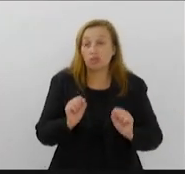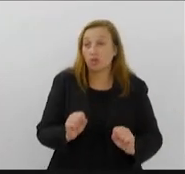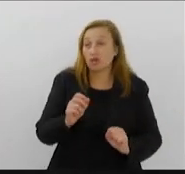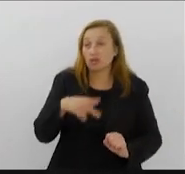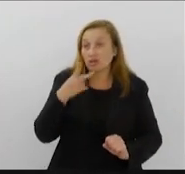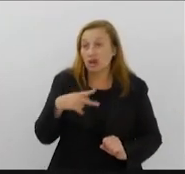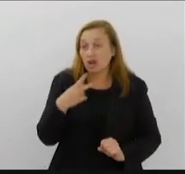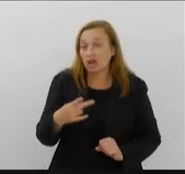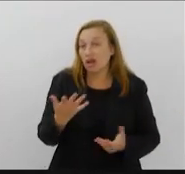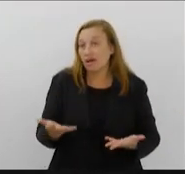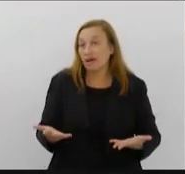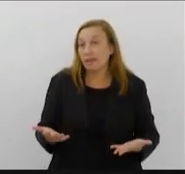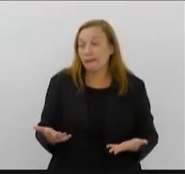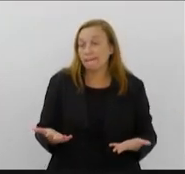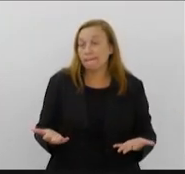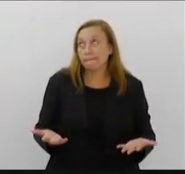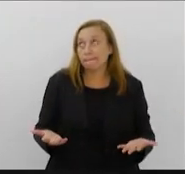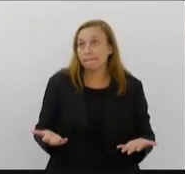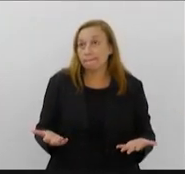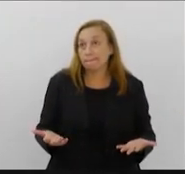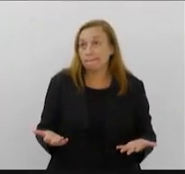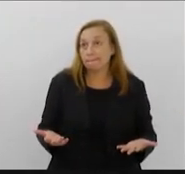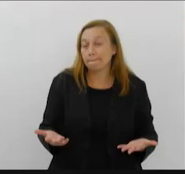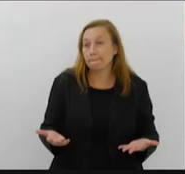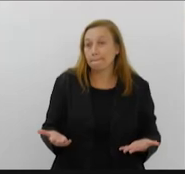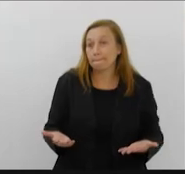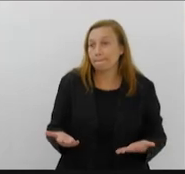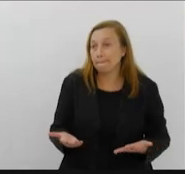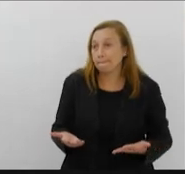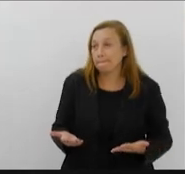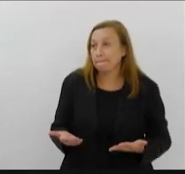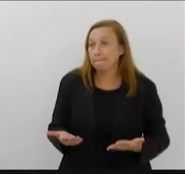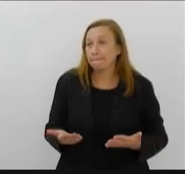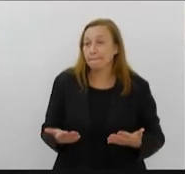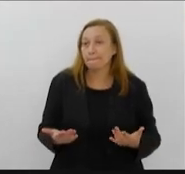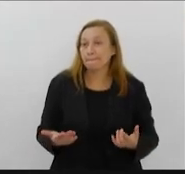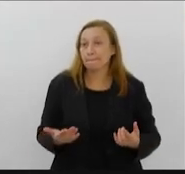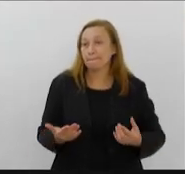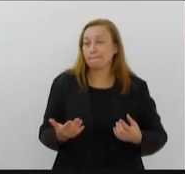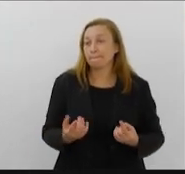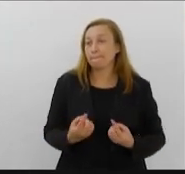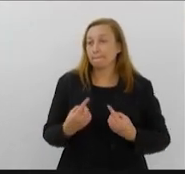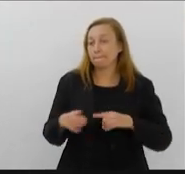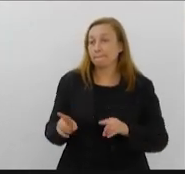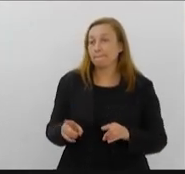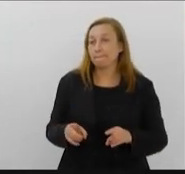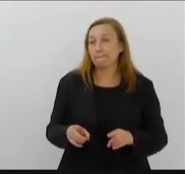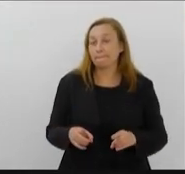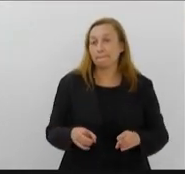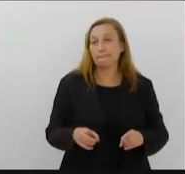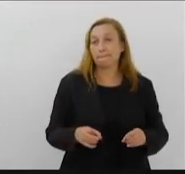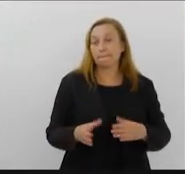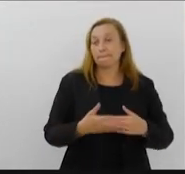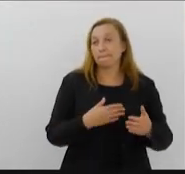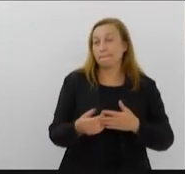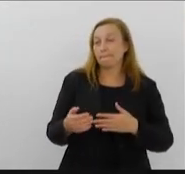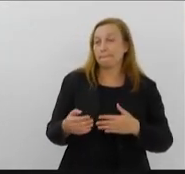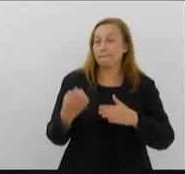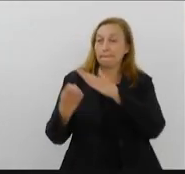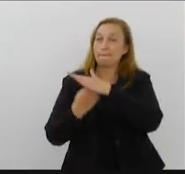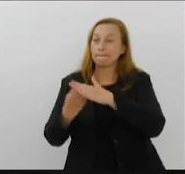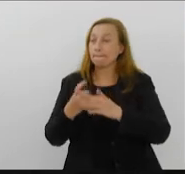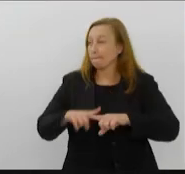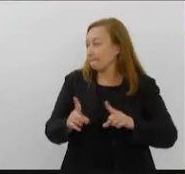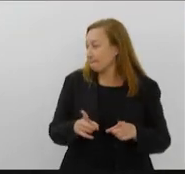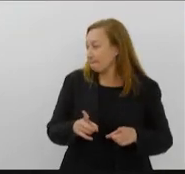talvez de uberização, sem qualquer ataque direto a qualquer empresa, mas assim, da economia. Então, as